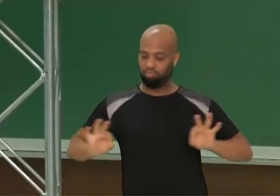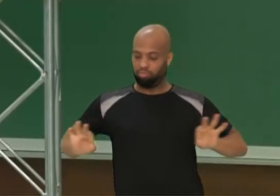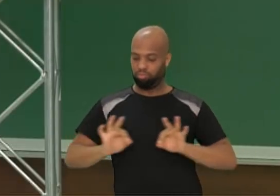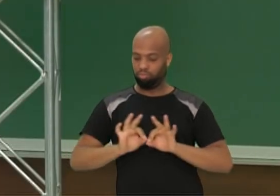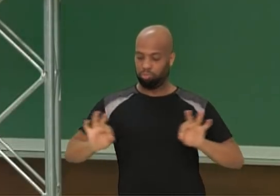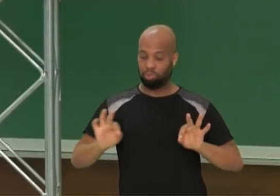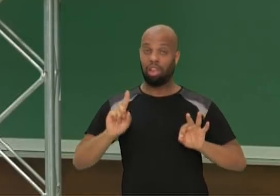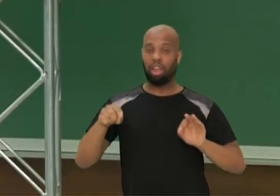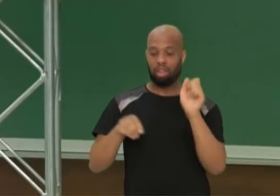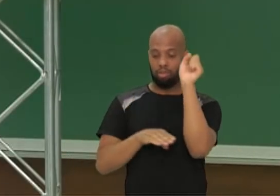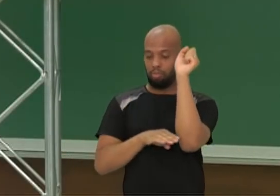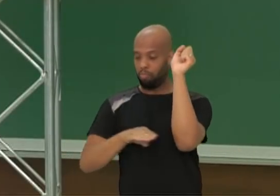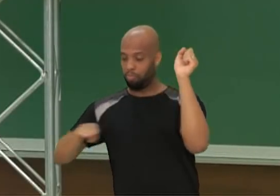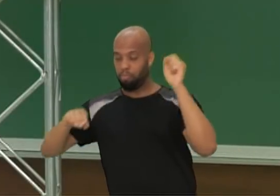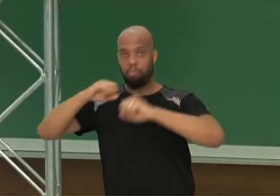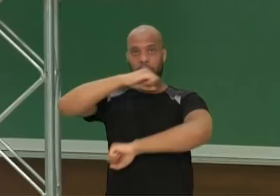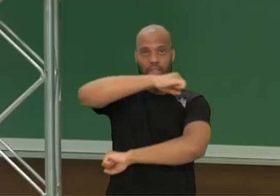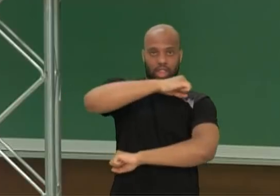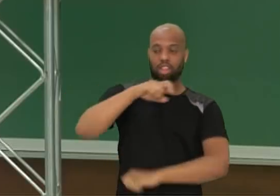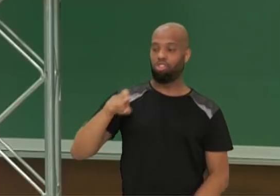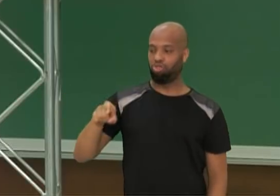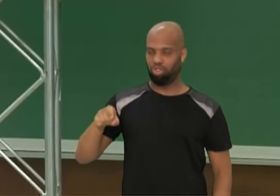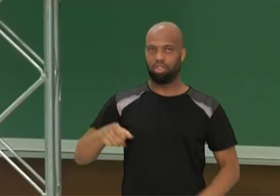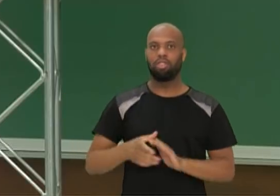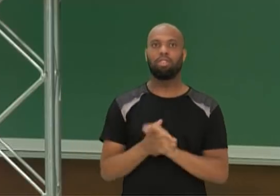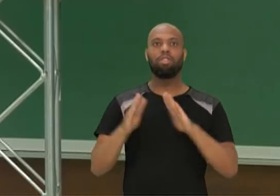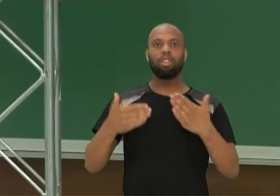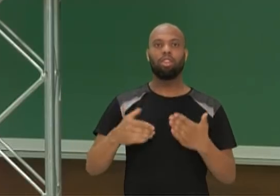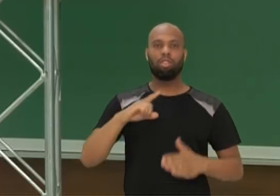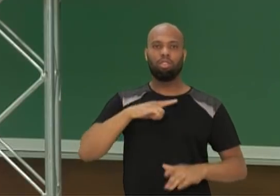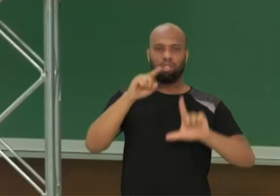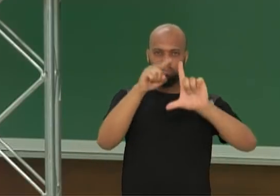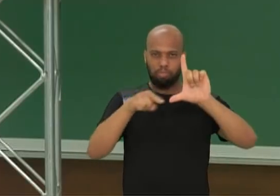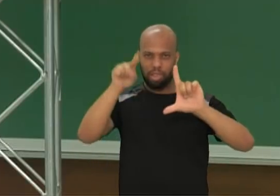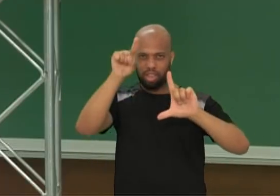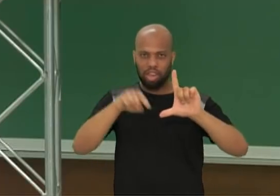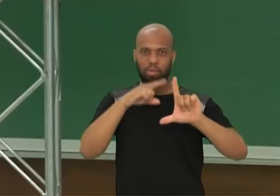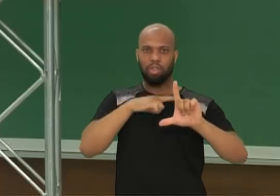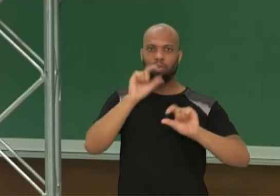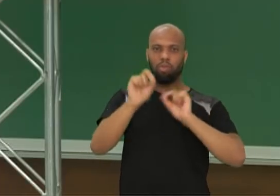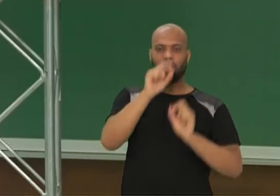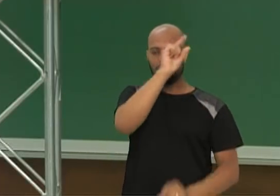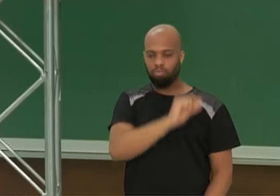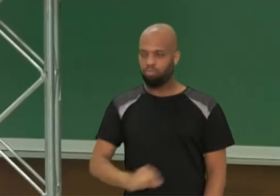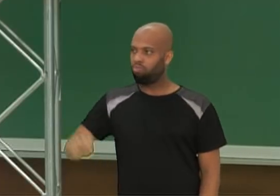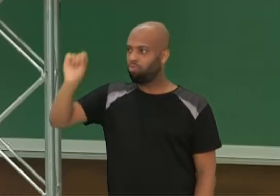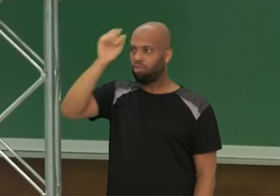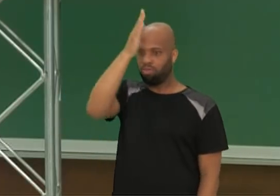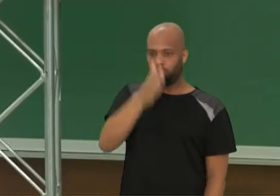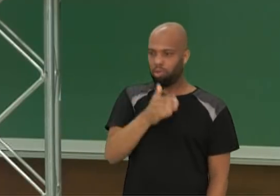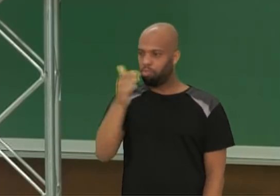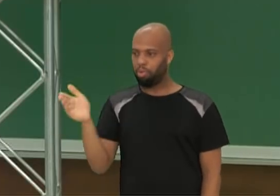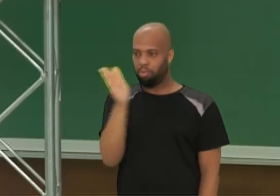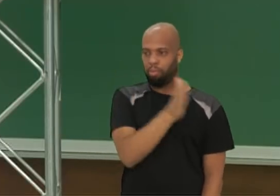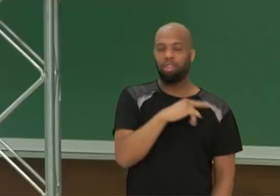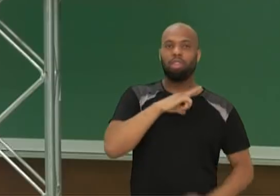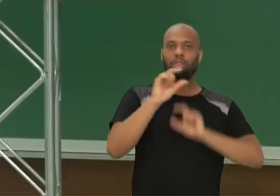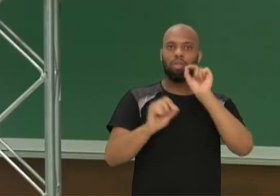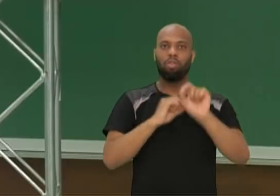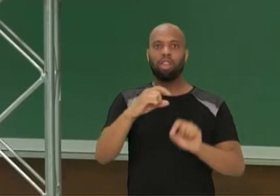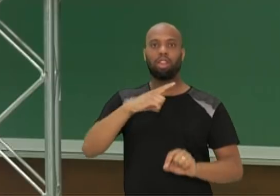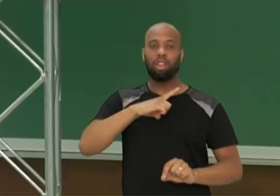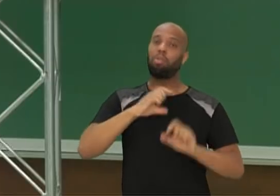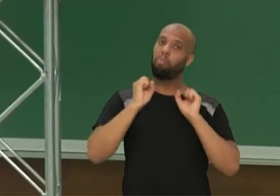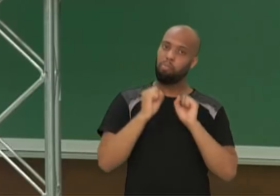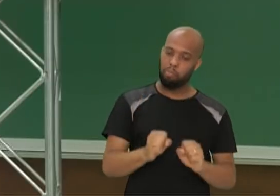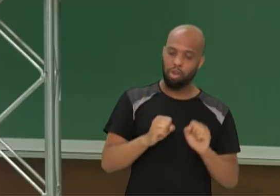ao eixo x. Então aqui a parábola com eixo de simetria paralelo aos eixos coordenados podem ser tanto